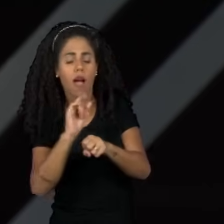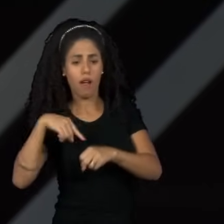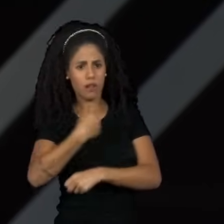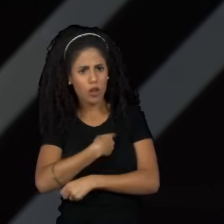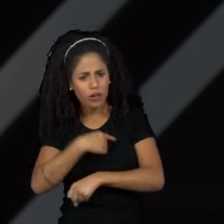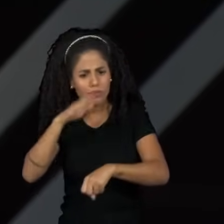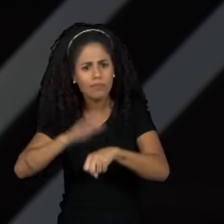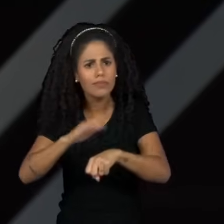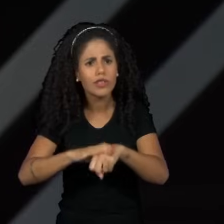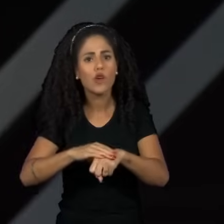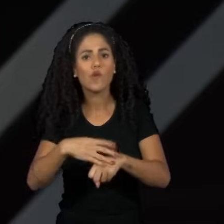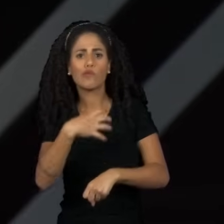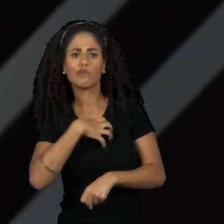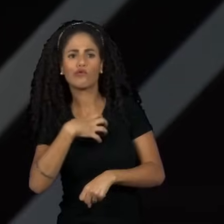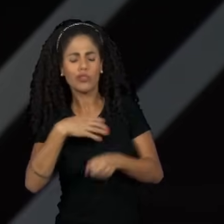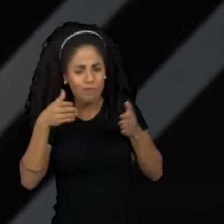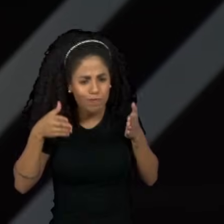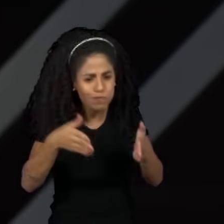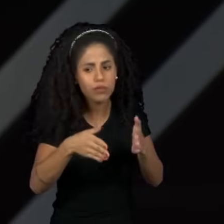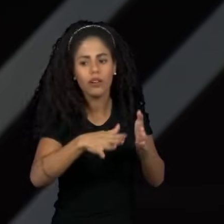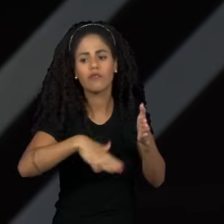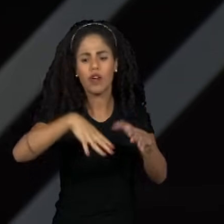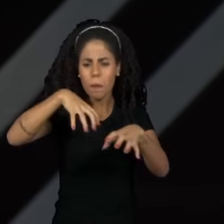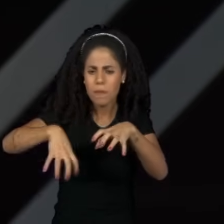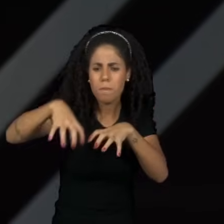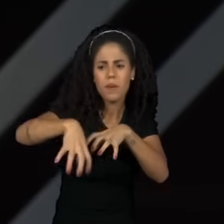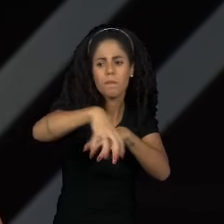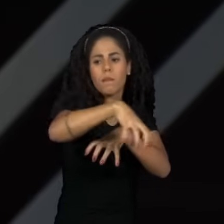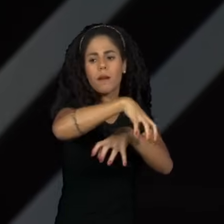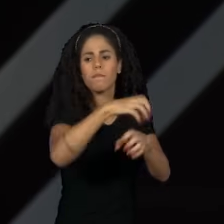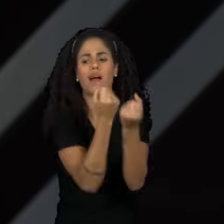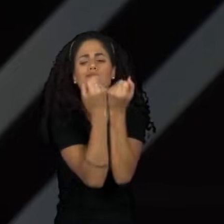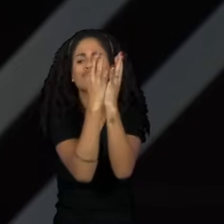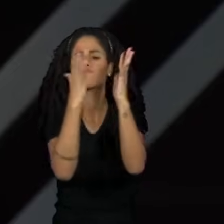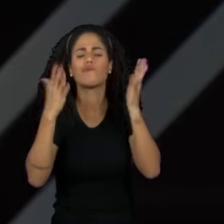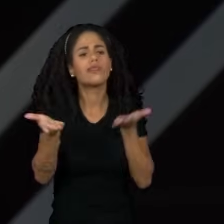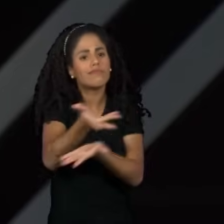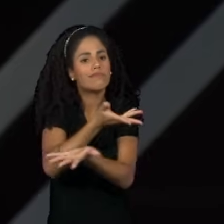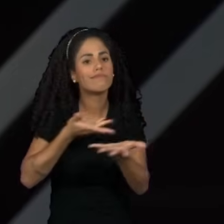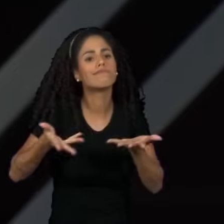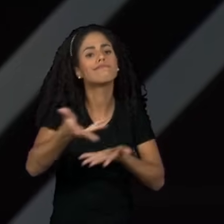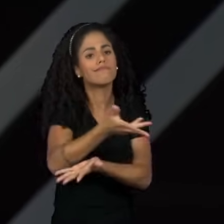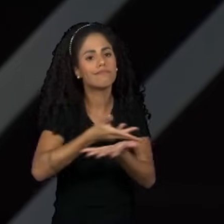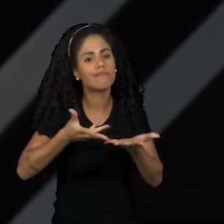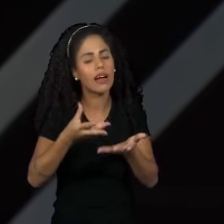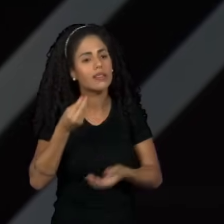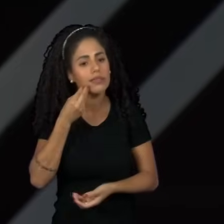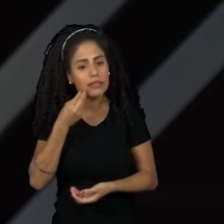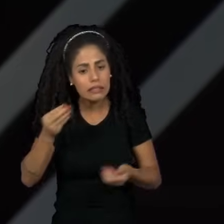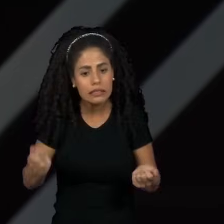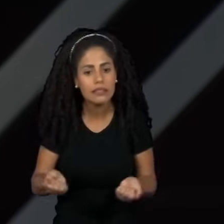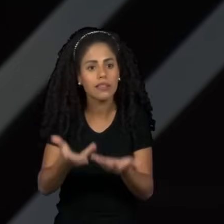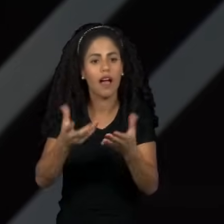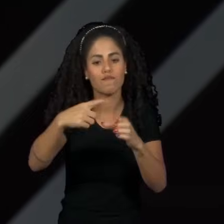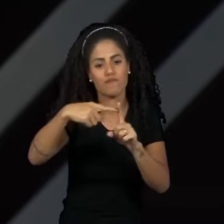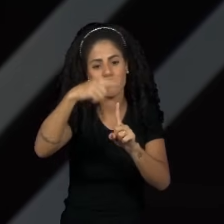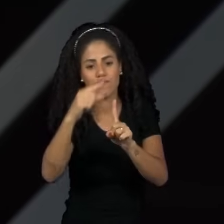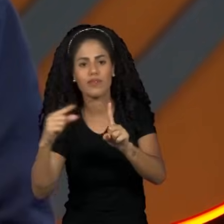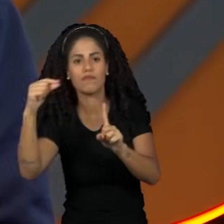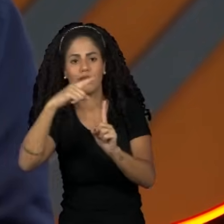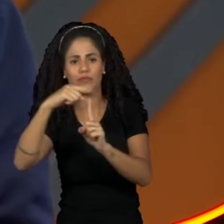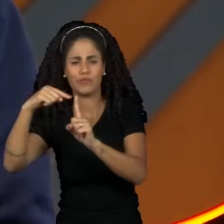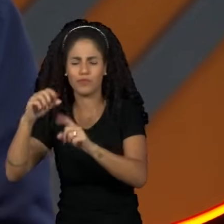de focar no ecossistema, seja nas condições que a gente oferece às plantas?